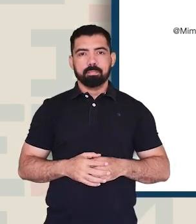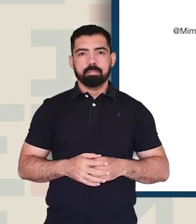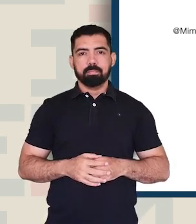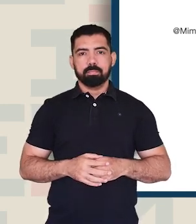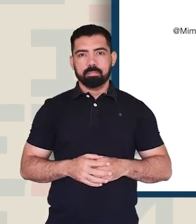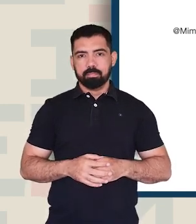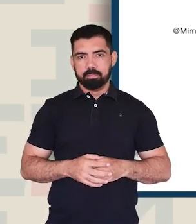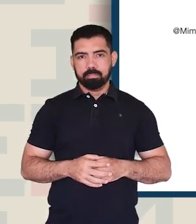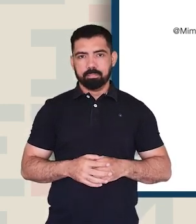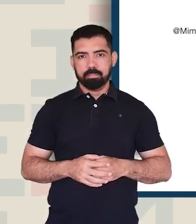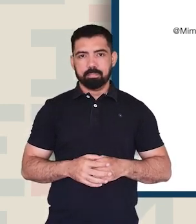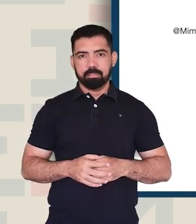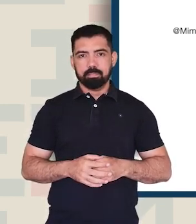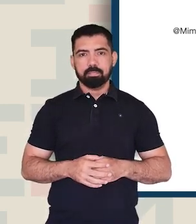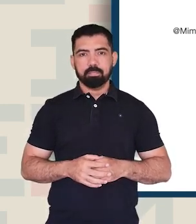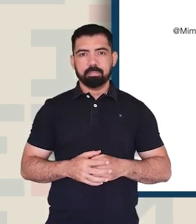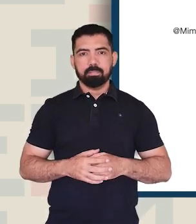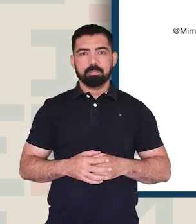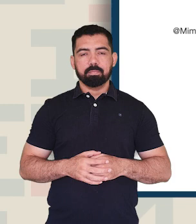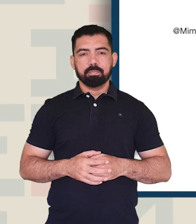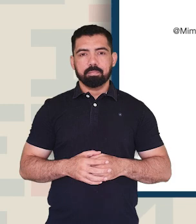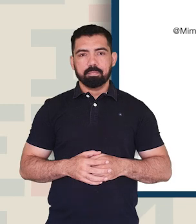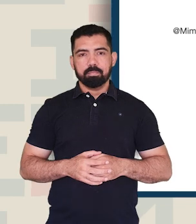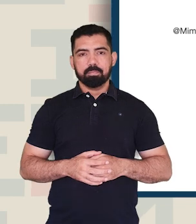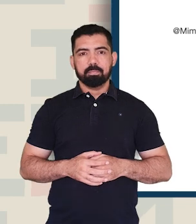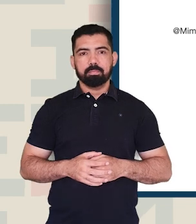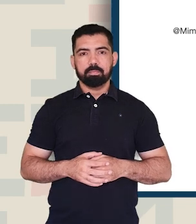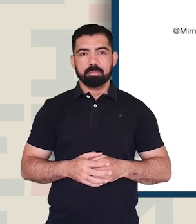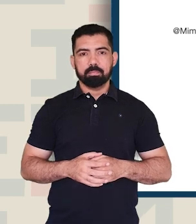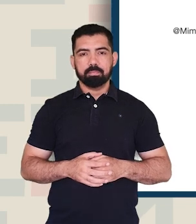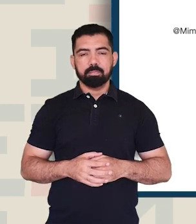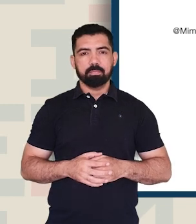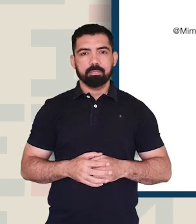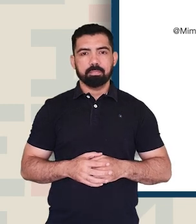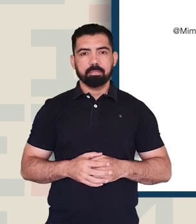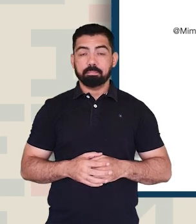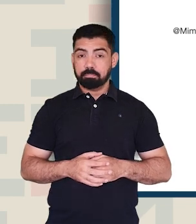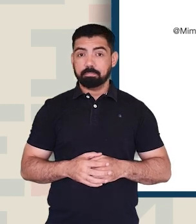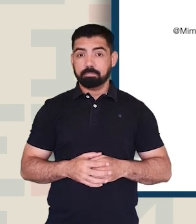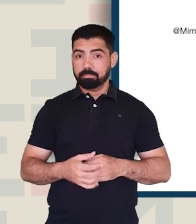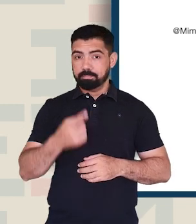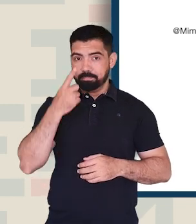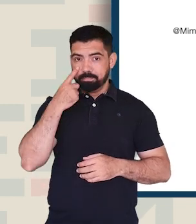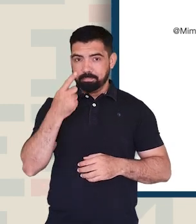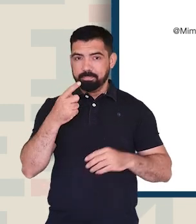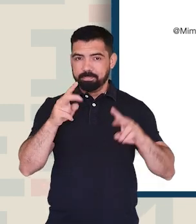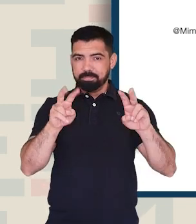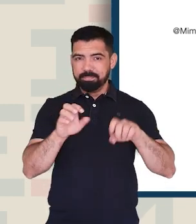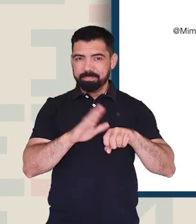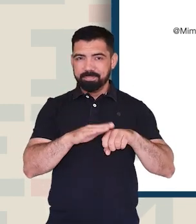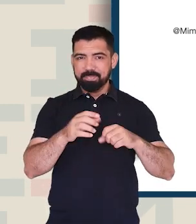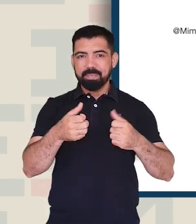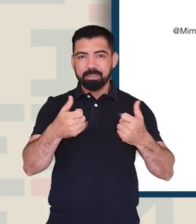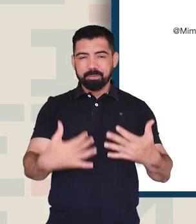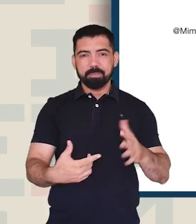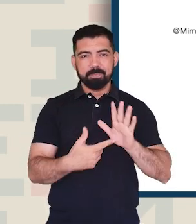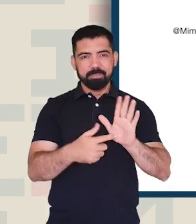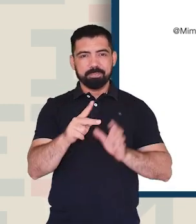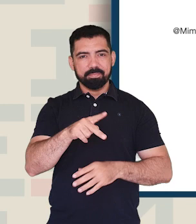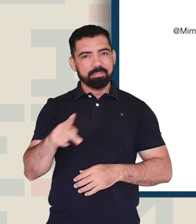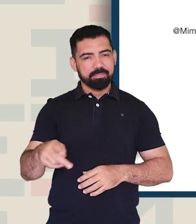com sétima, mi menor, fá sustenido, sol, né? Certo?